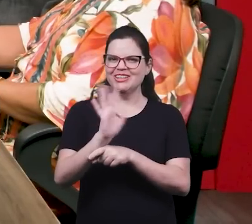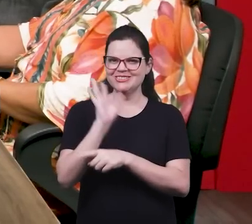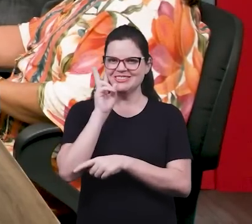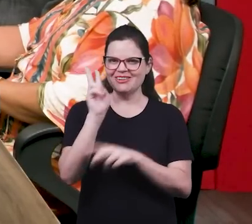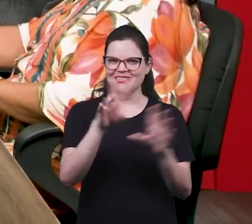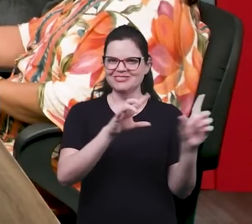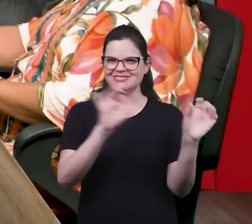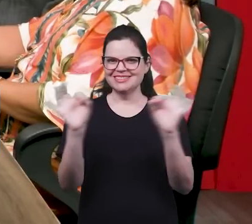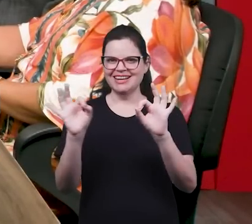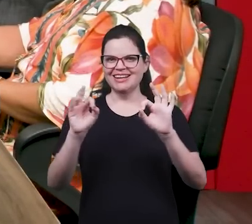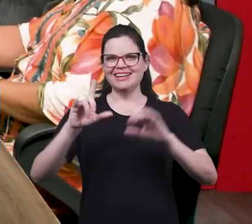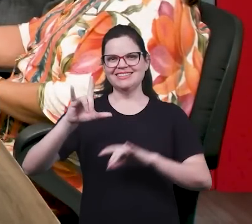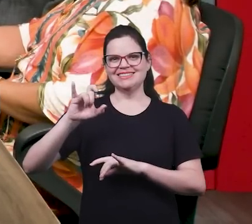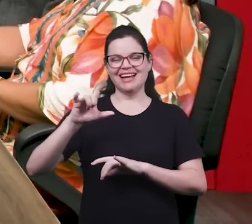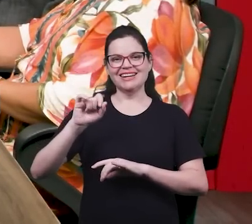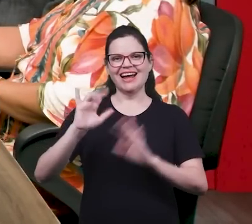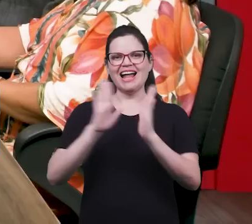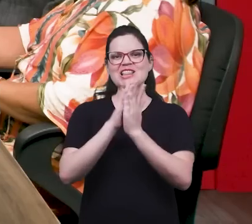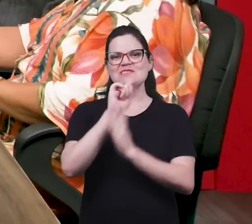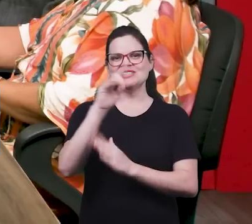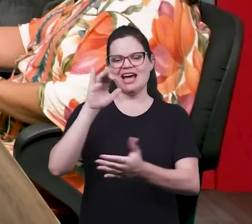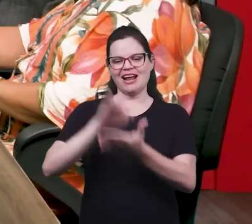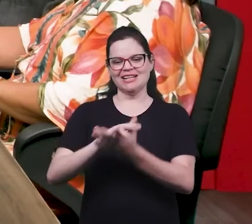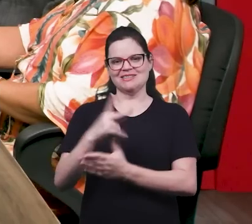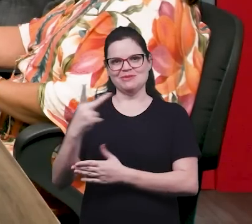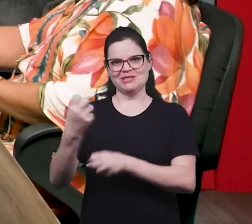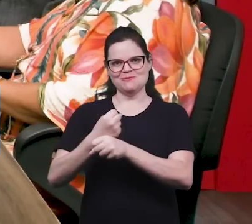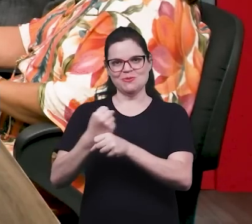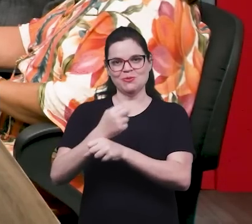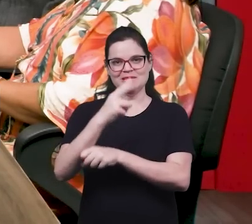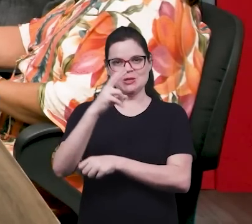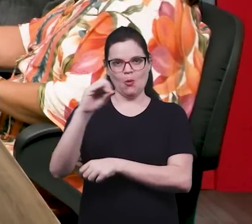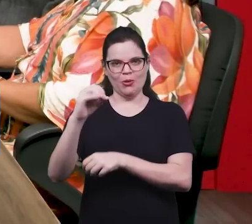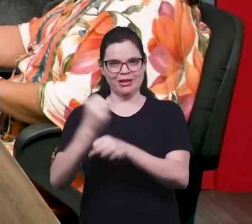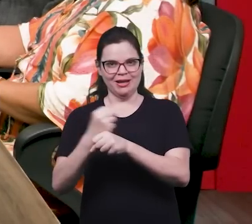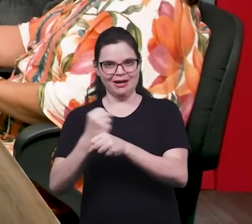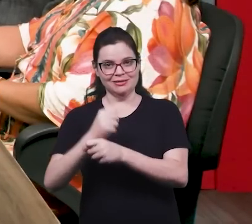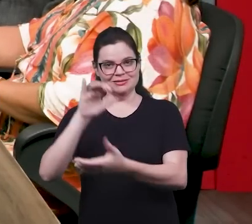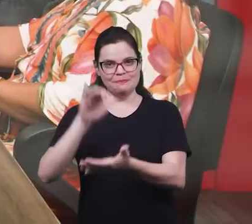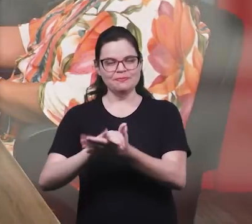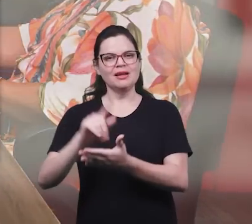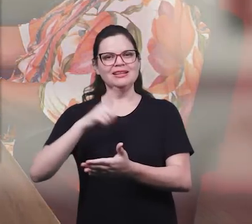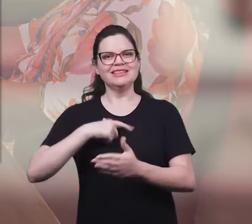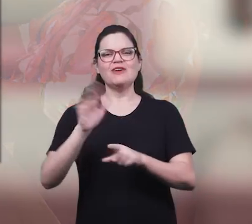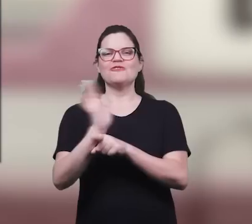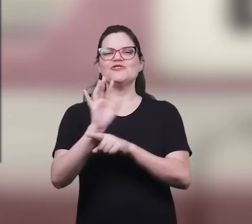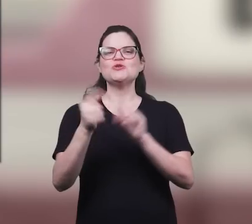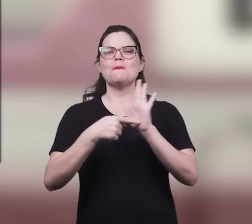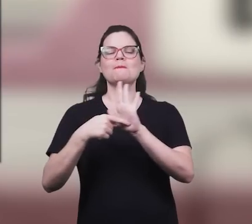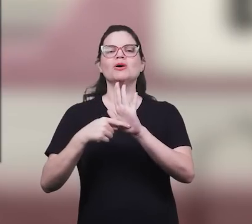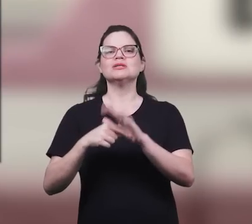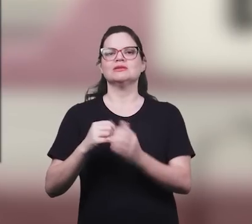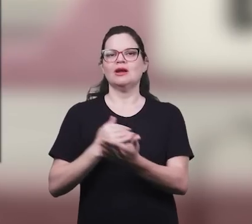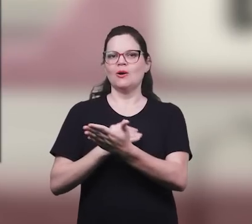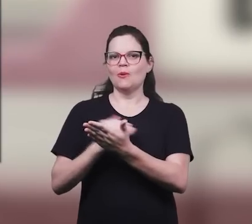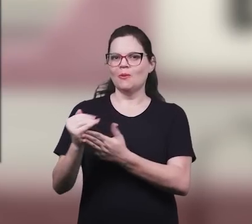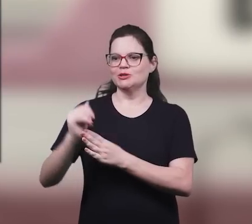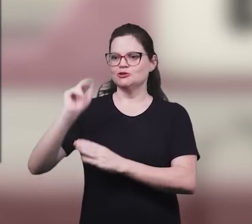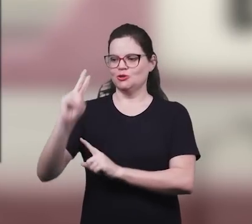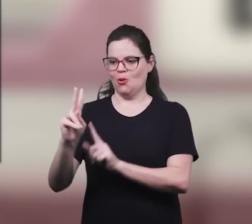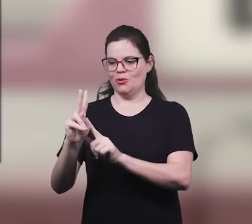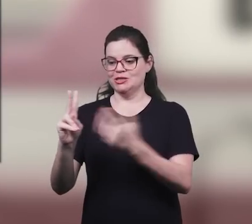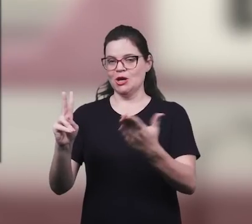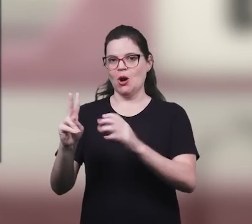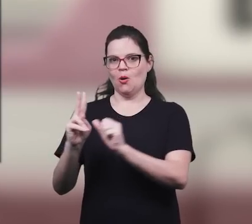vídeo circulando do aniversário de casamento, né? De 50 anos. De 50 anos, belíssimo. 50 anos, que mostra